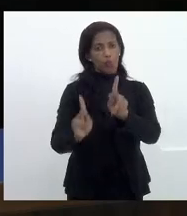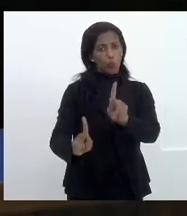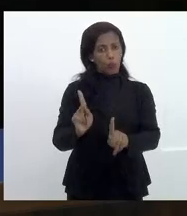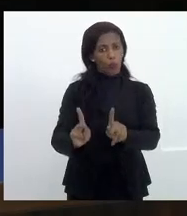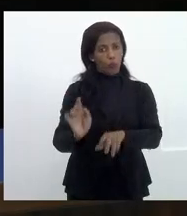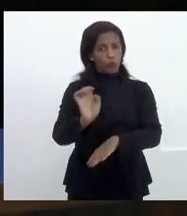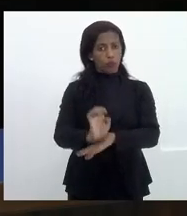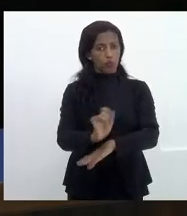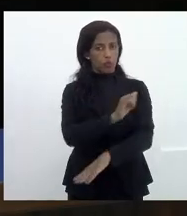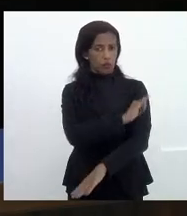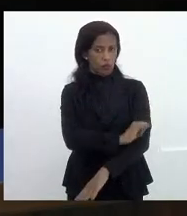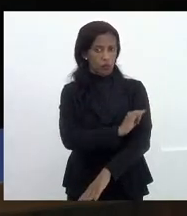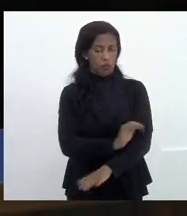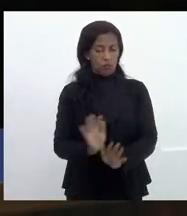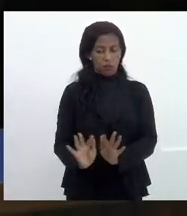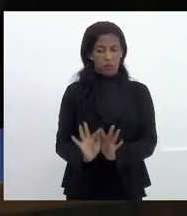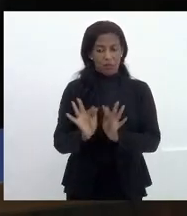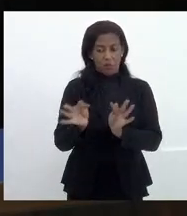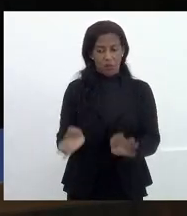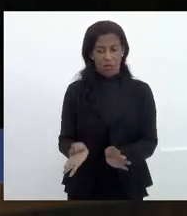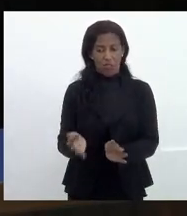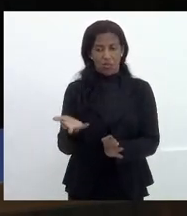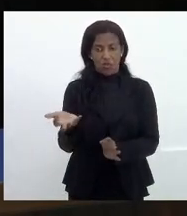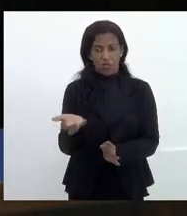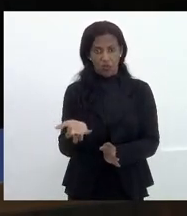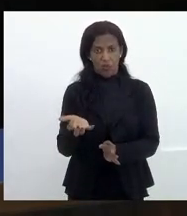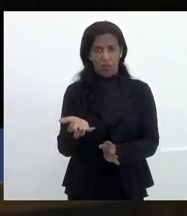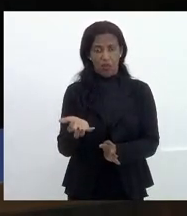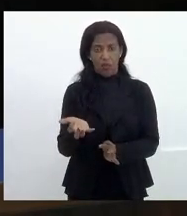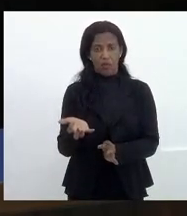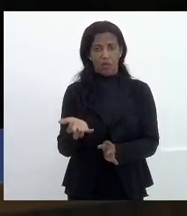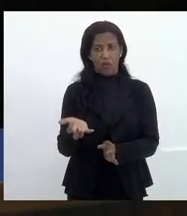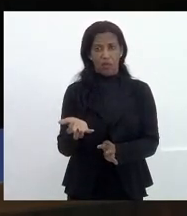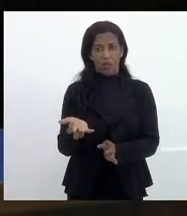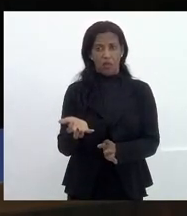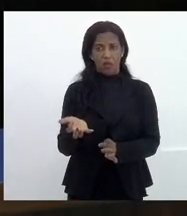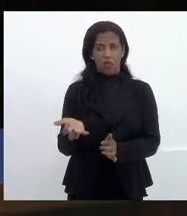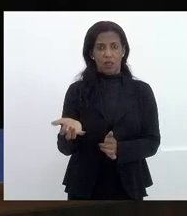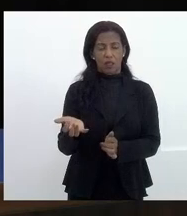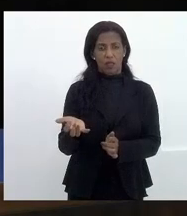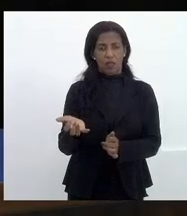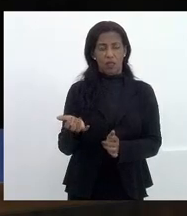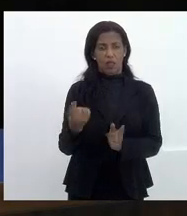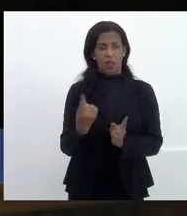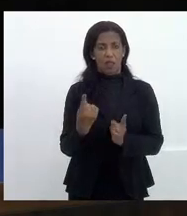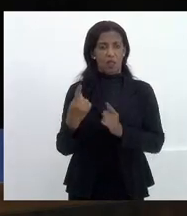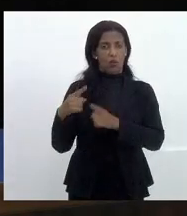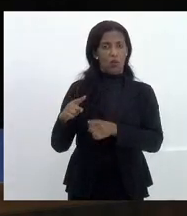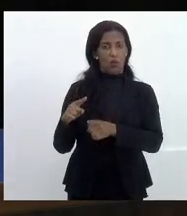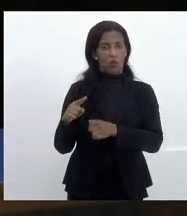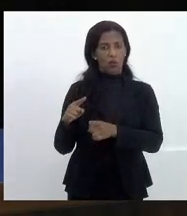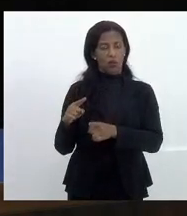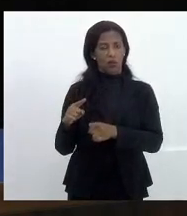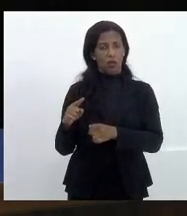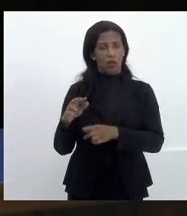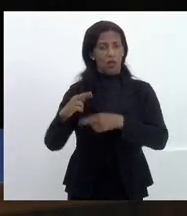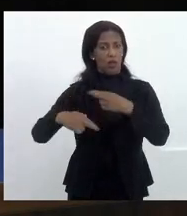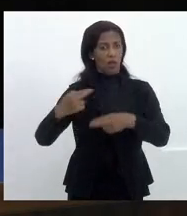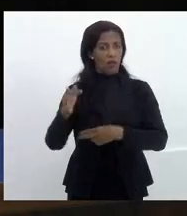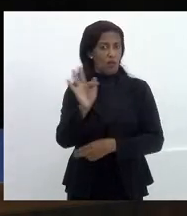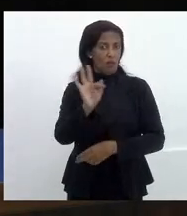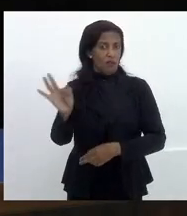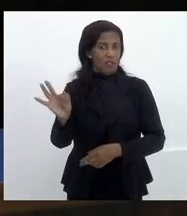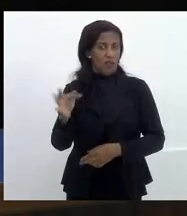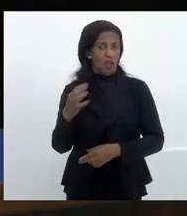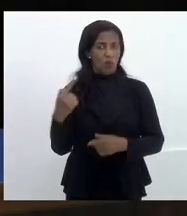simplesmente tiverem que replicar a reforma Federal não faz Oi aqui é assim é